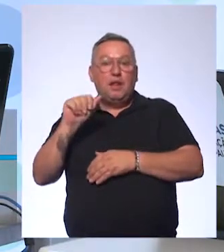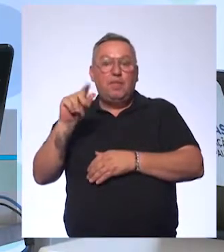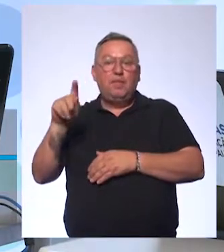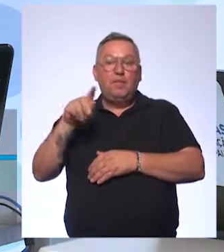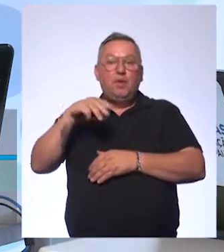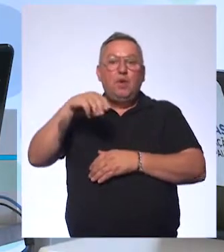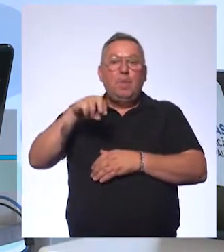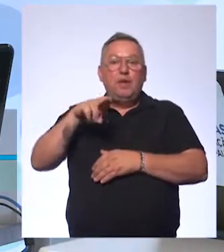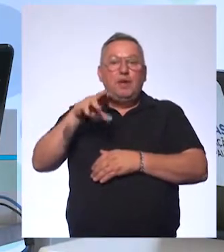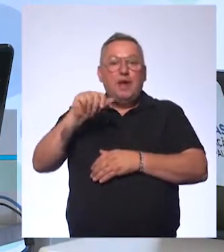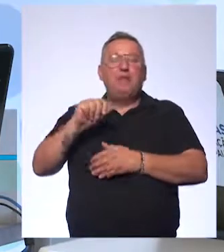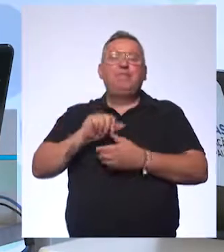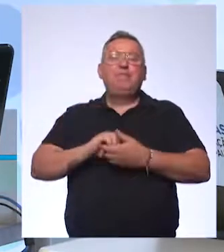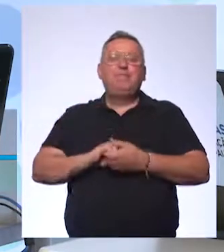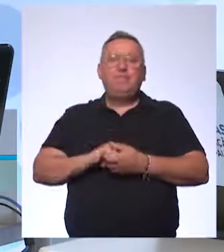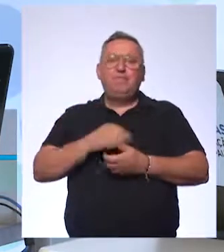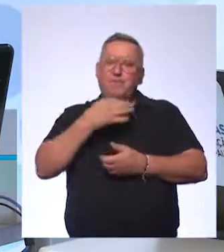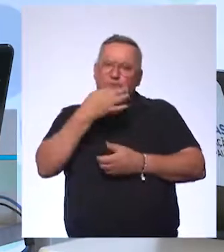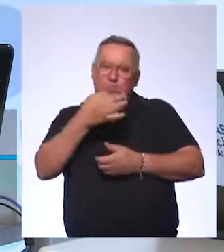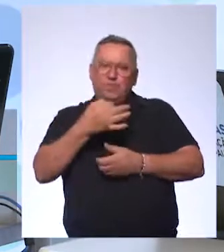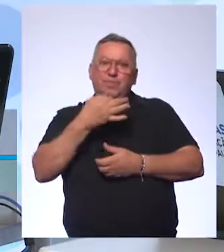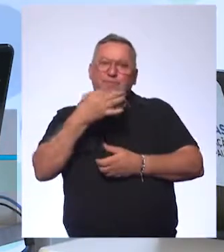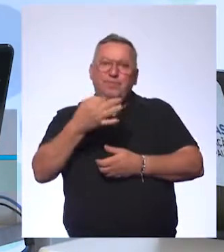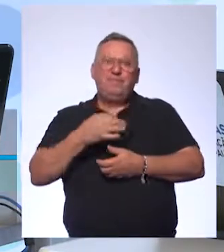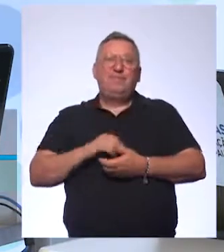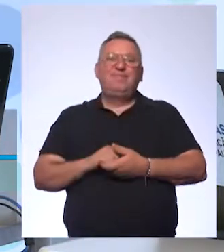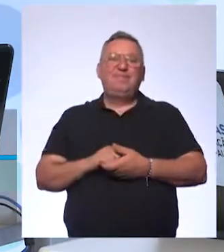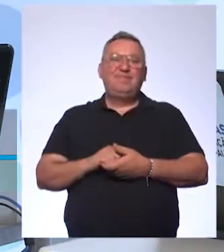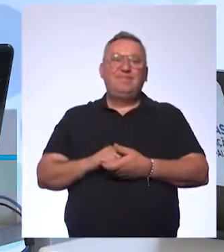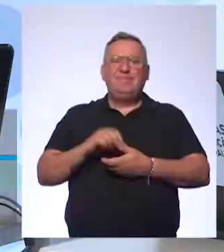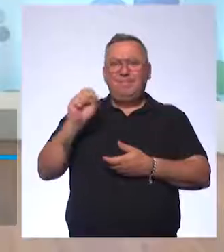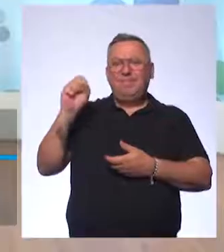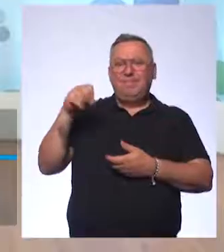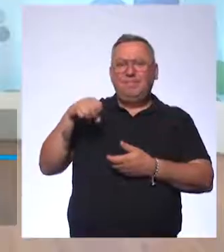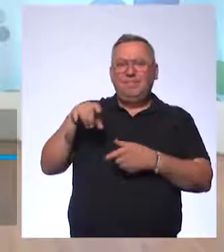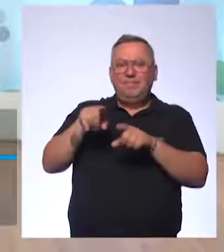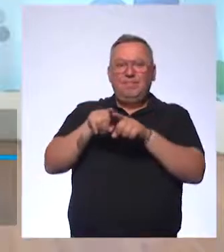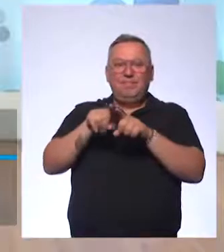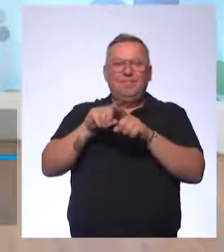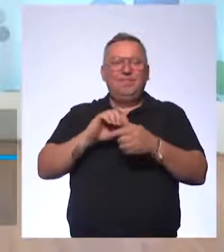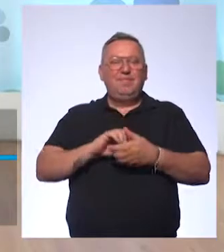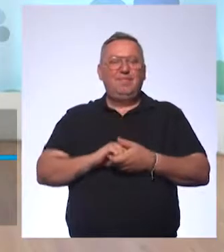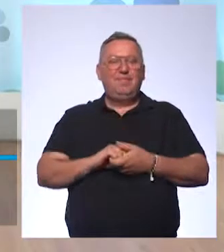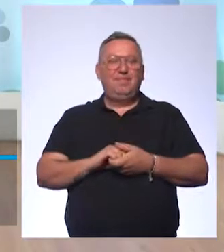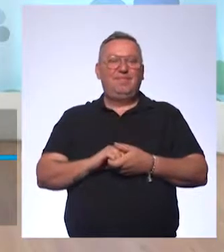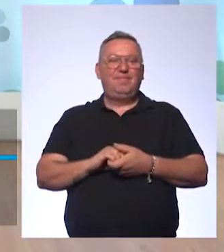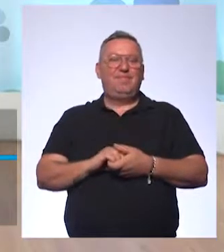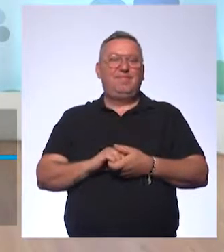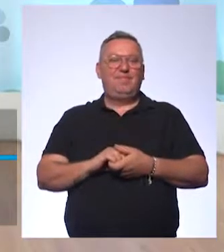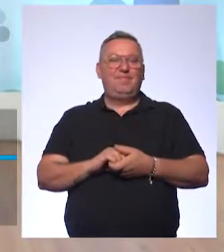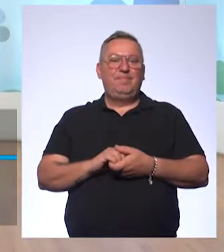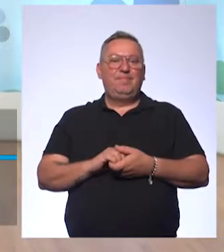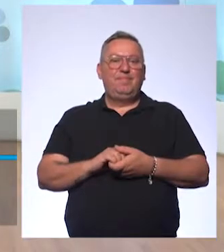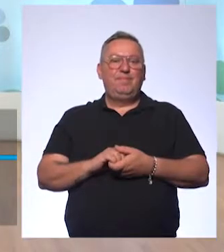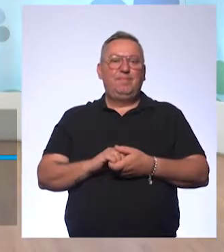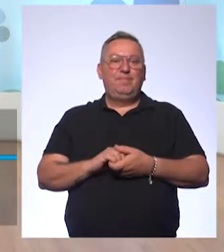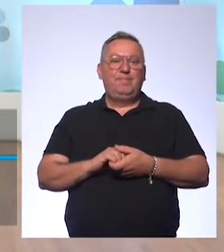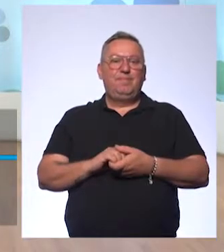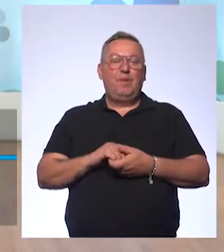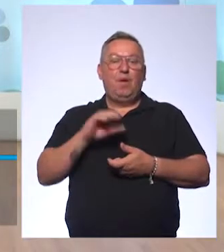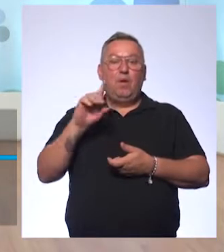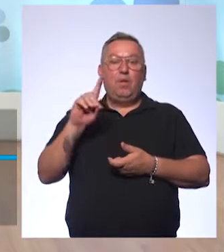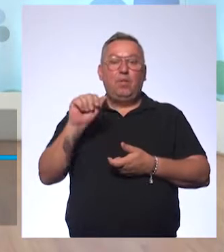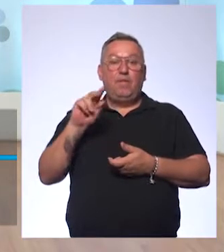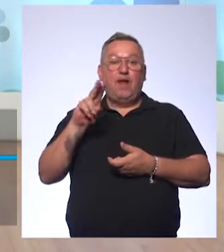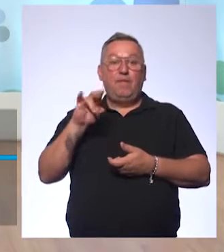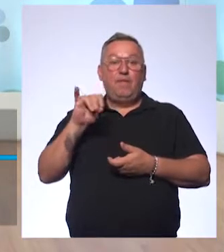Lília: opinião. Sim, né? Então. Vamos lá. Camila, O Davi disse